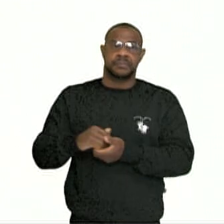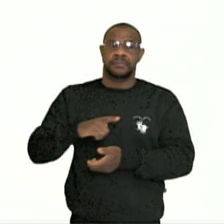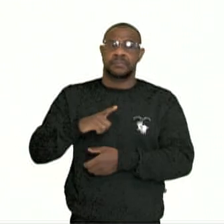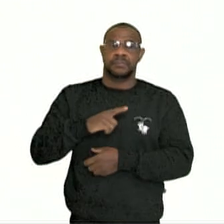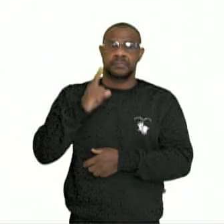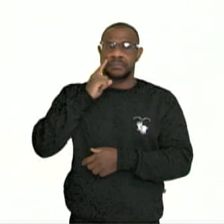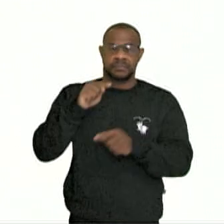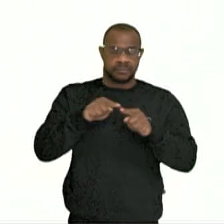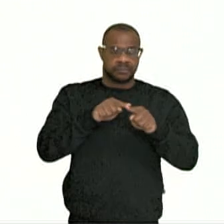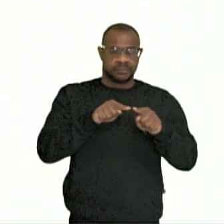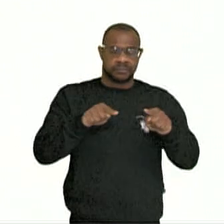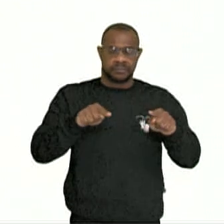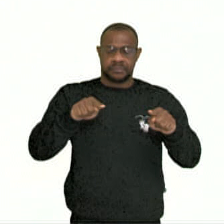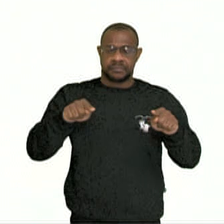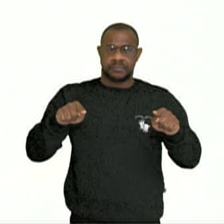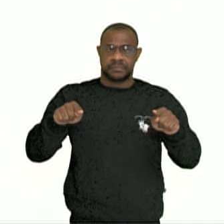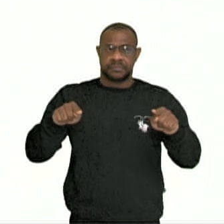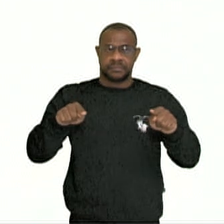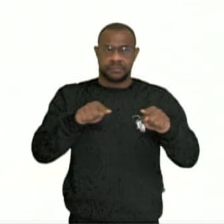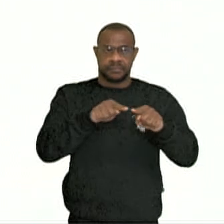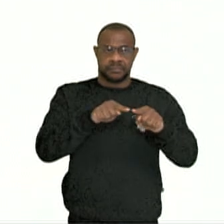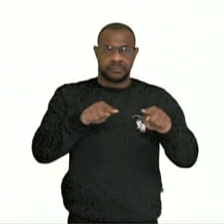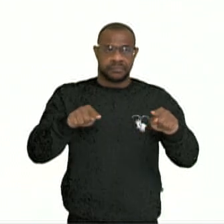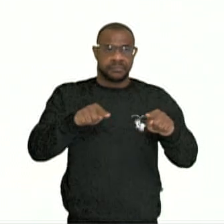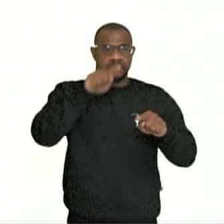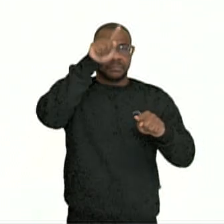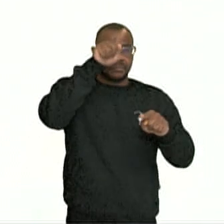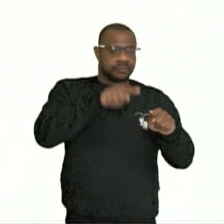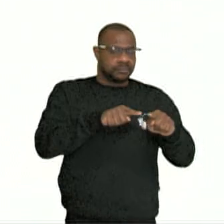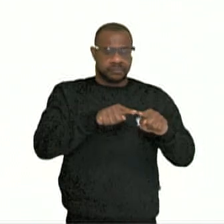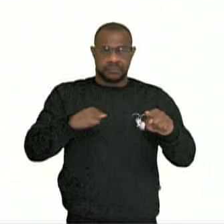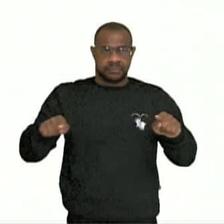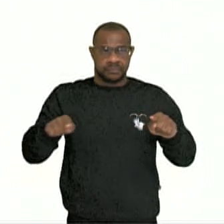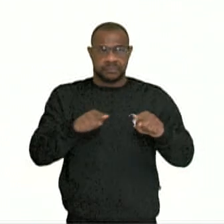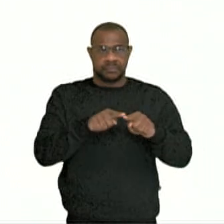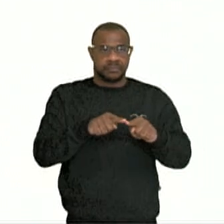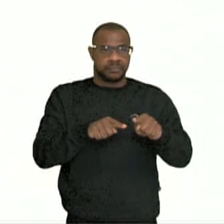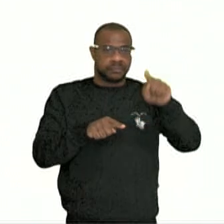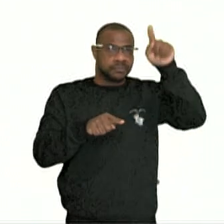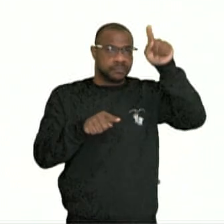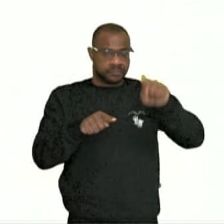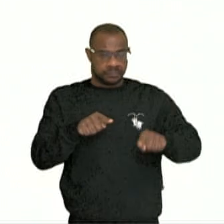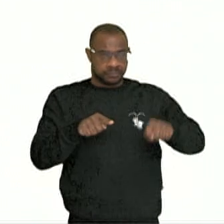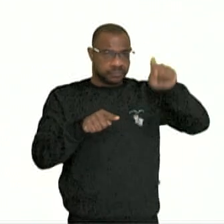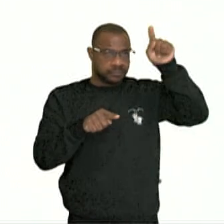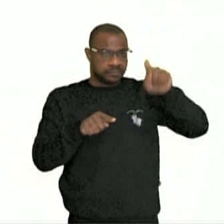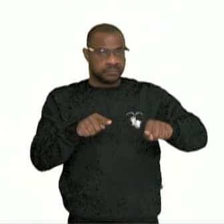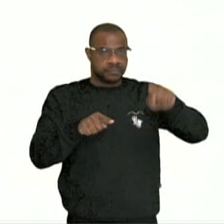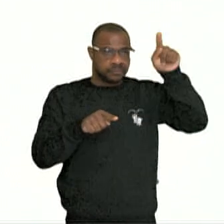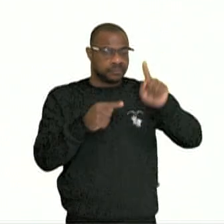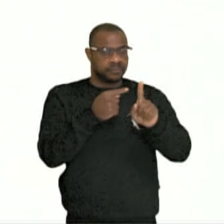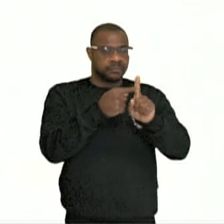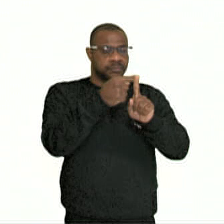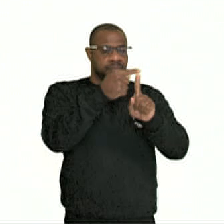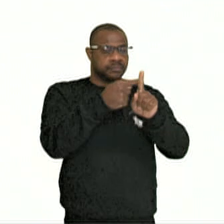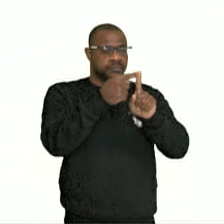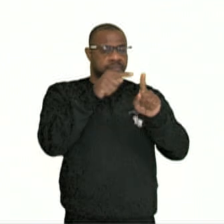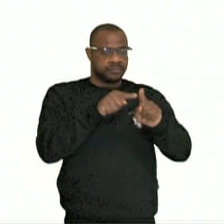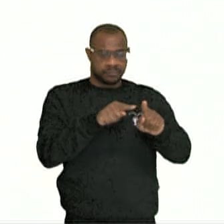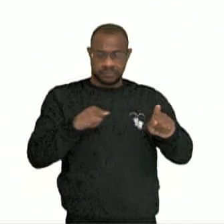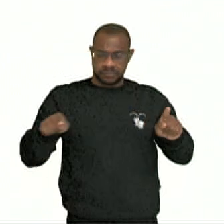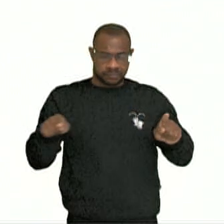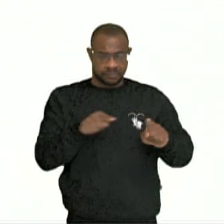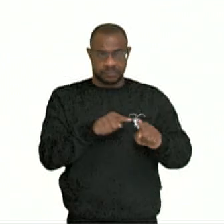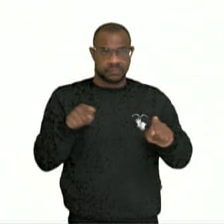um gráfico onde nós estamos percebendo aqui no eixo vertical a temperatura e no